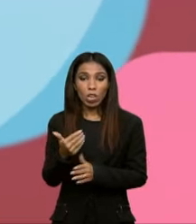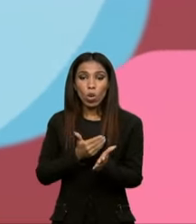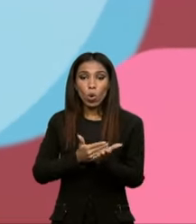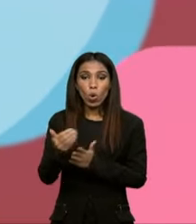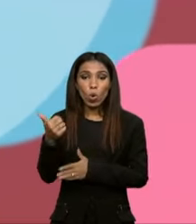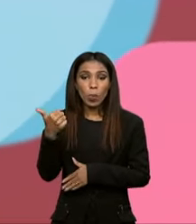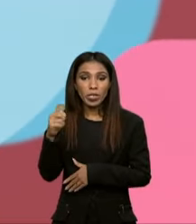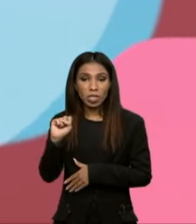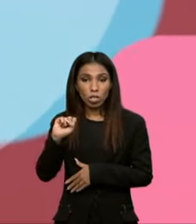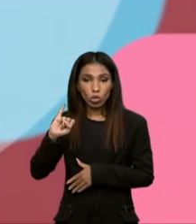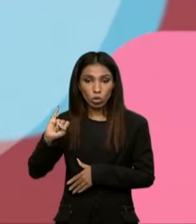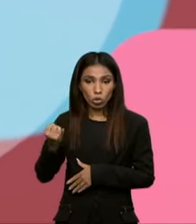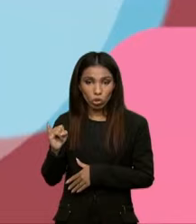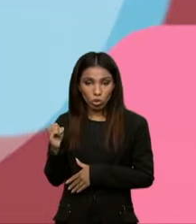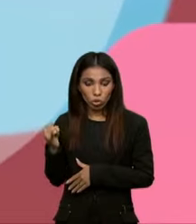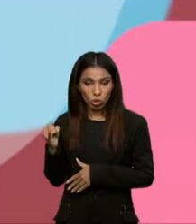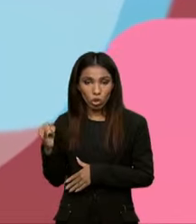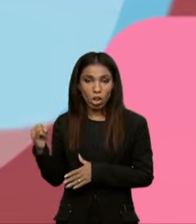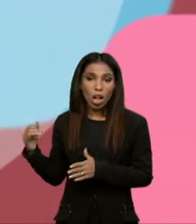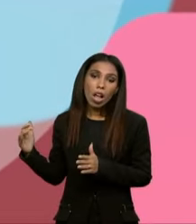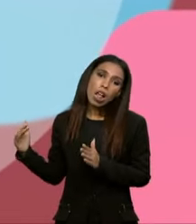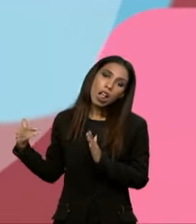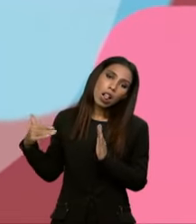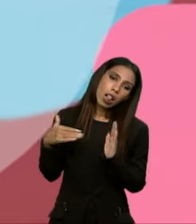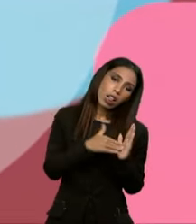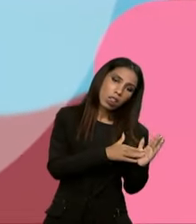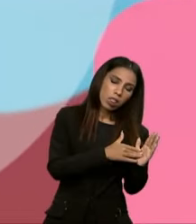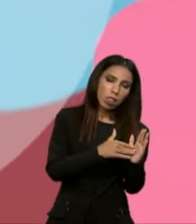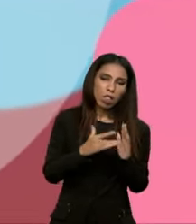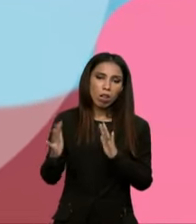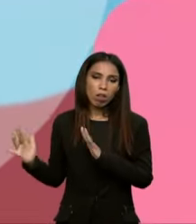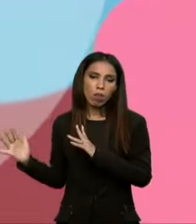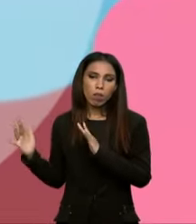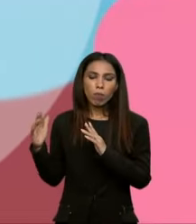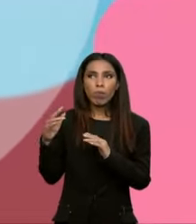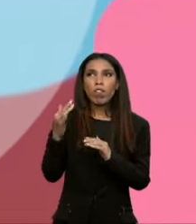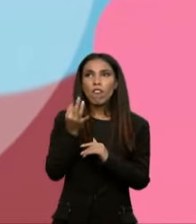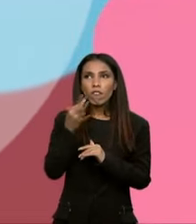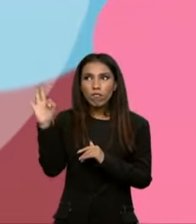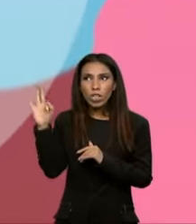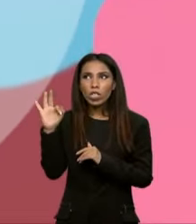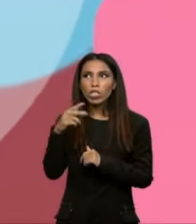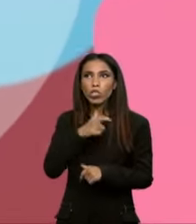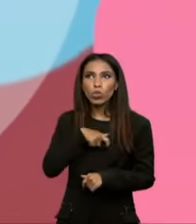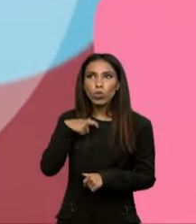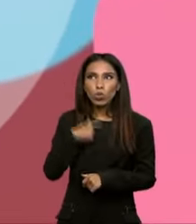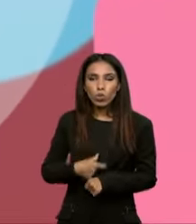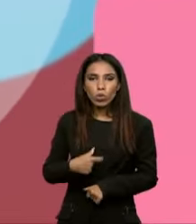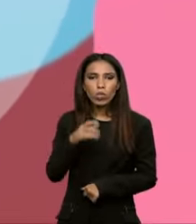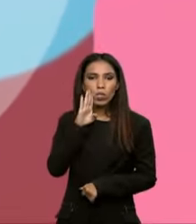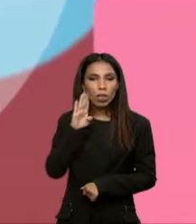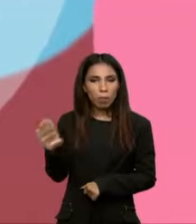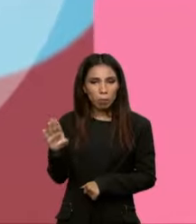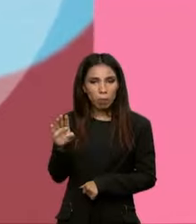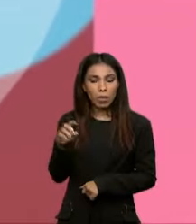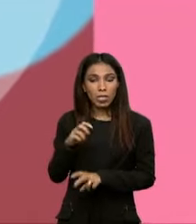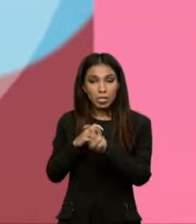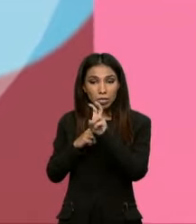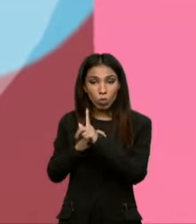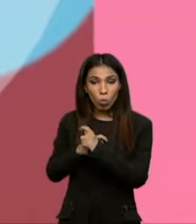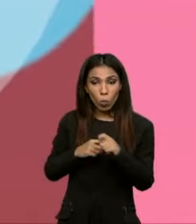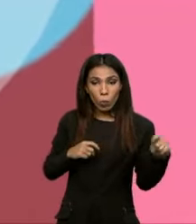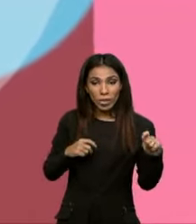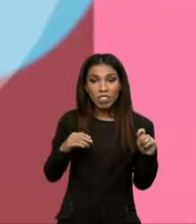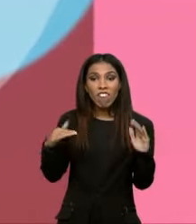18 de janeiro e eu termino a temporada aqui, essa turnê pela França, Suíça e Bélgica, no final de maio. São 5 meses fora de casa. Gente,